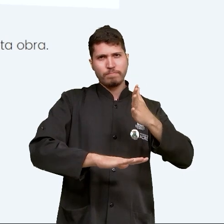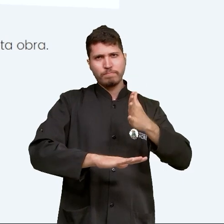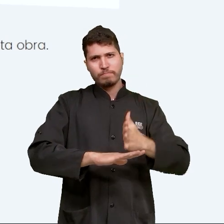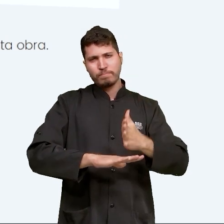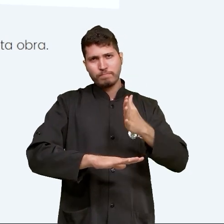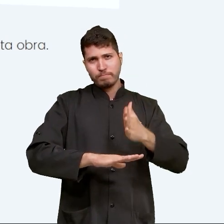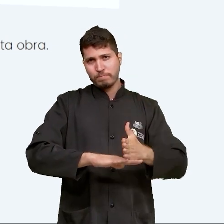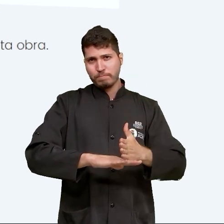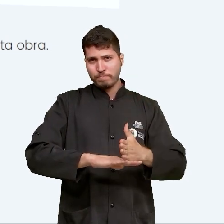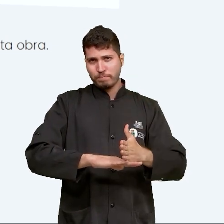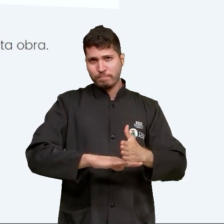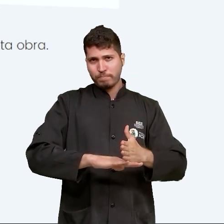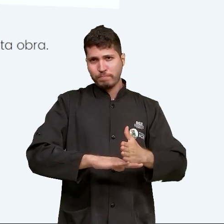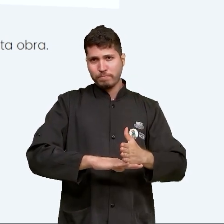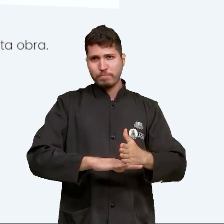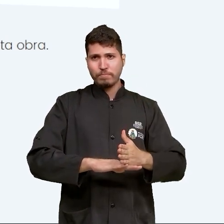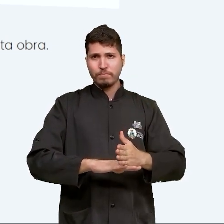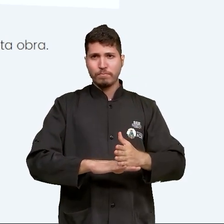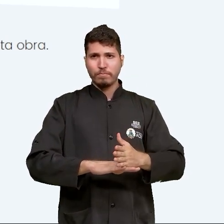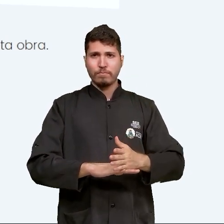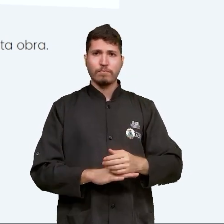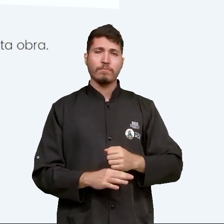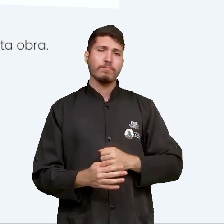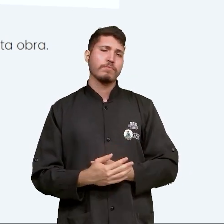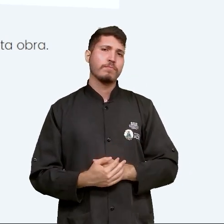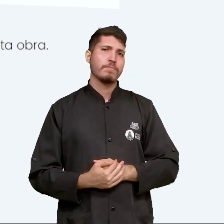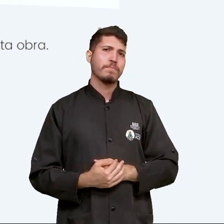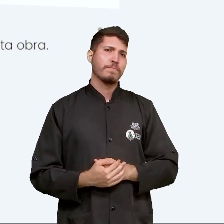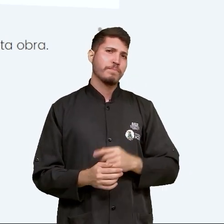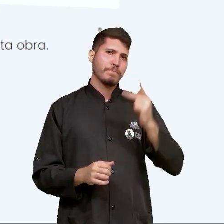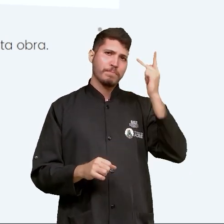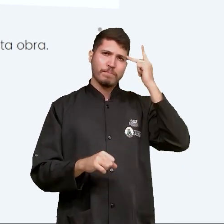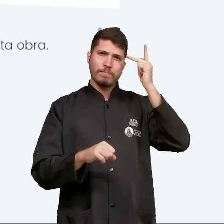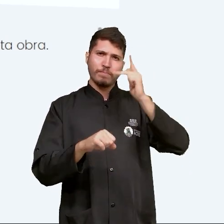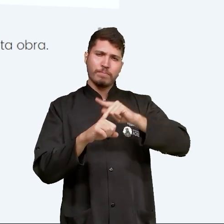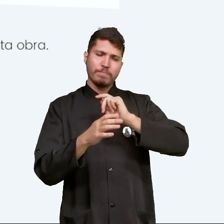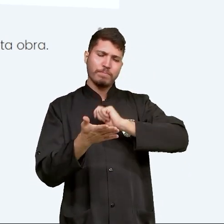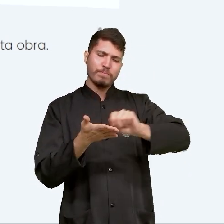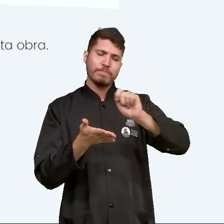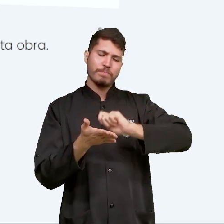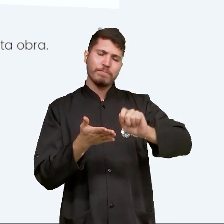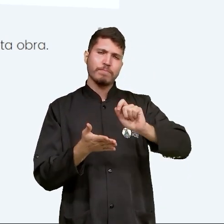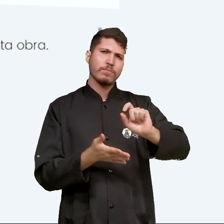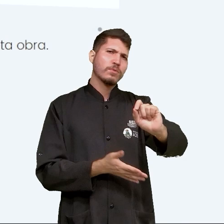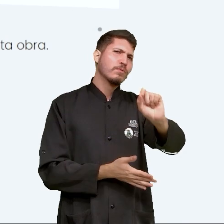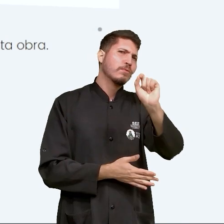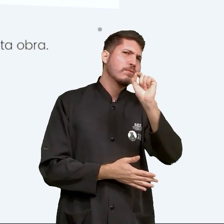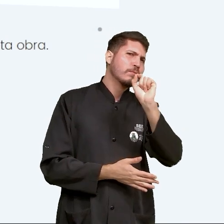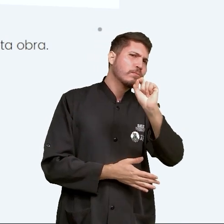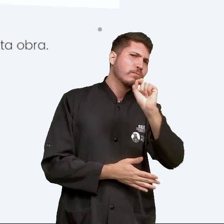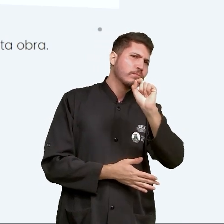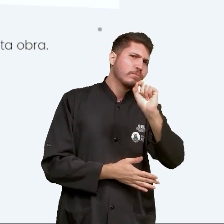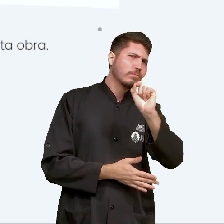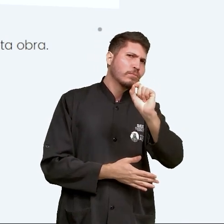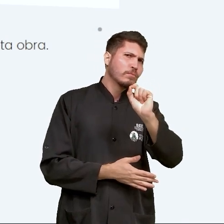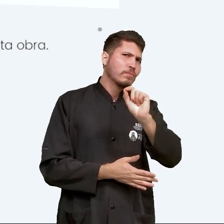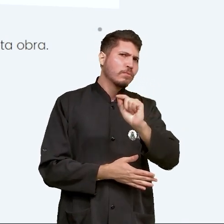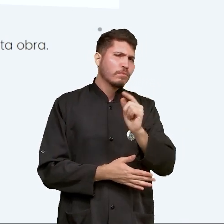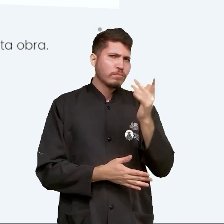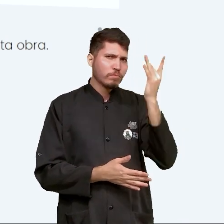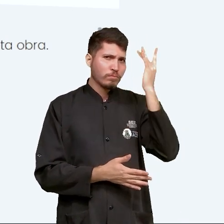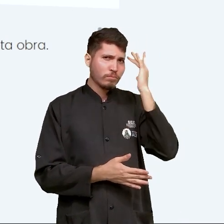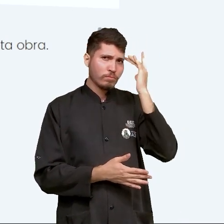é o autor desta obra, que ela é emblemática, você já deve ter visto em